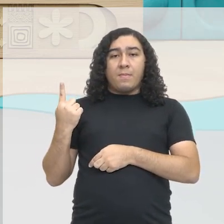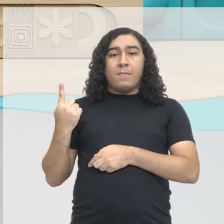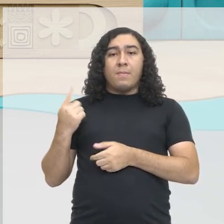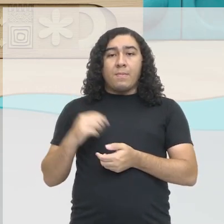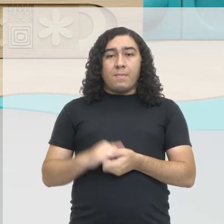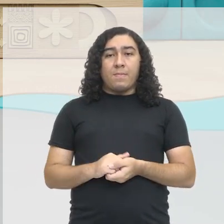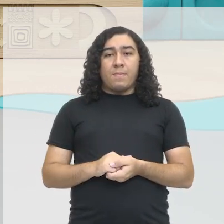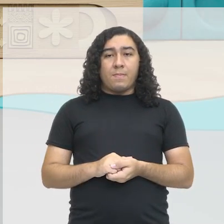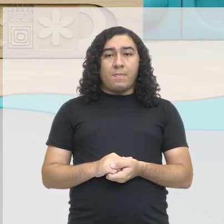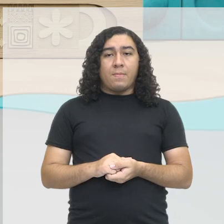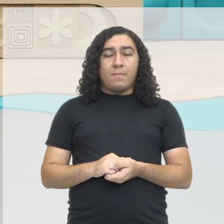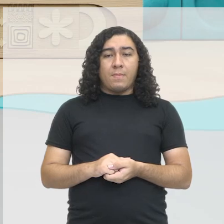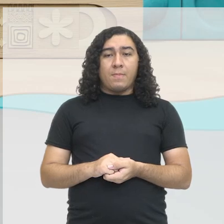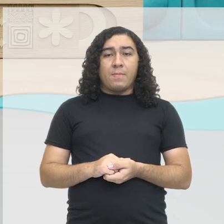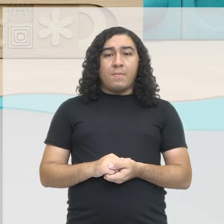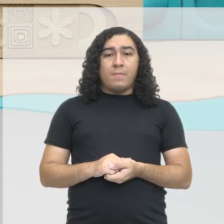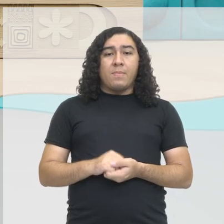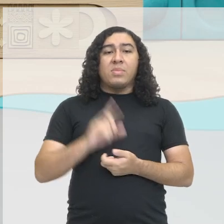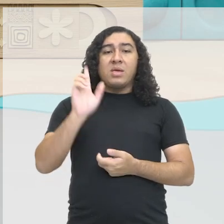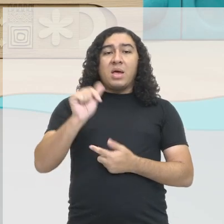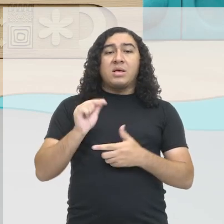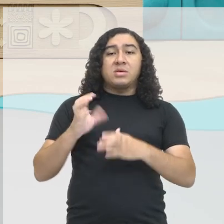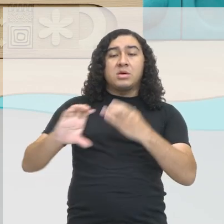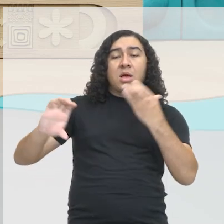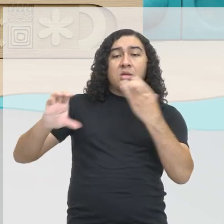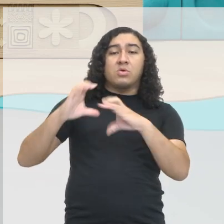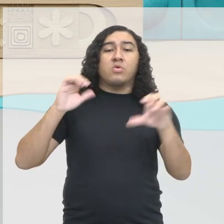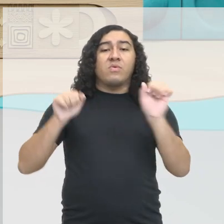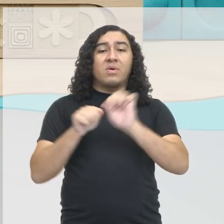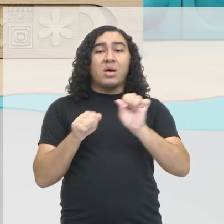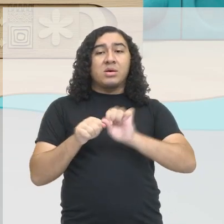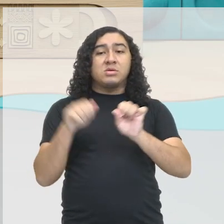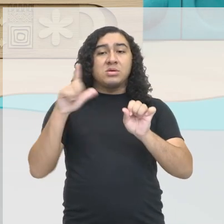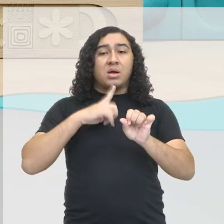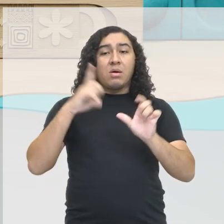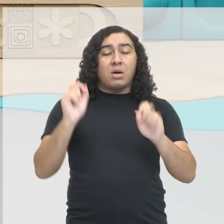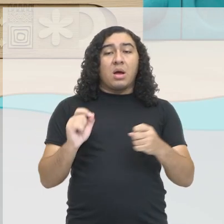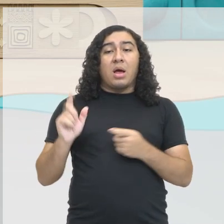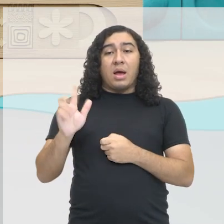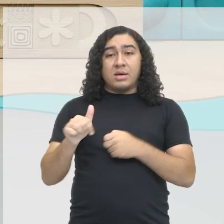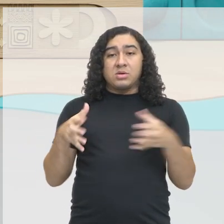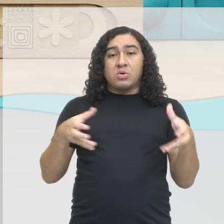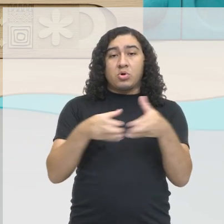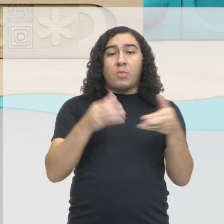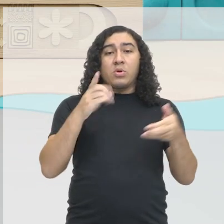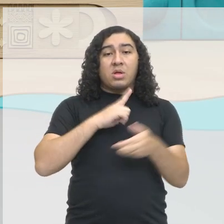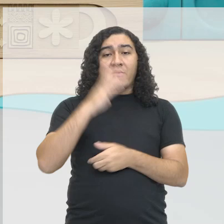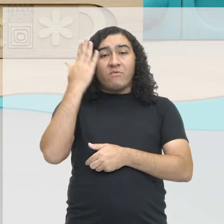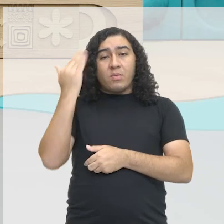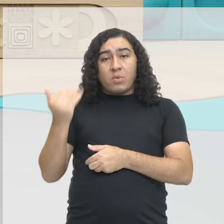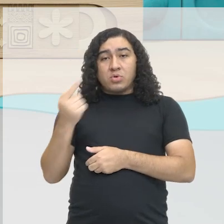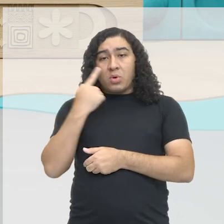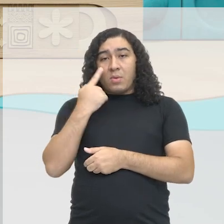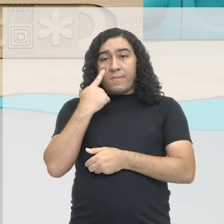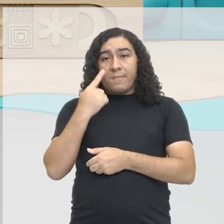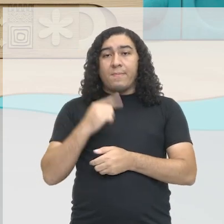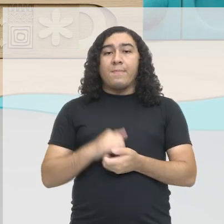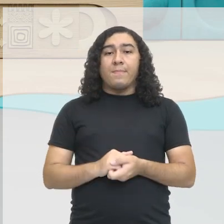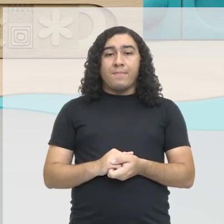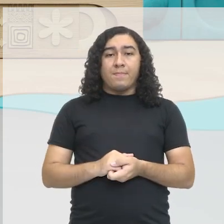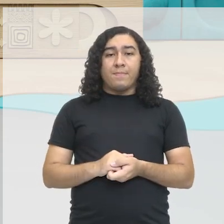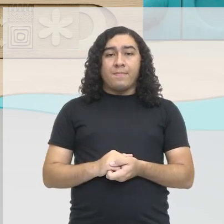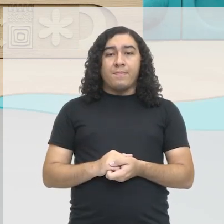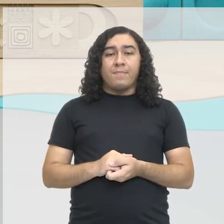cantores que fizeram com que a Jovem Guarda tivesse grande sucesso. Então, aqui nós temos